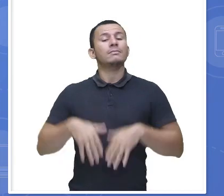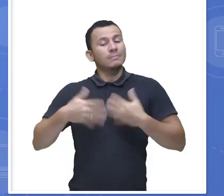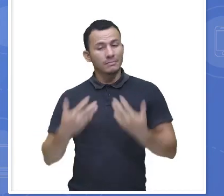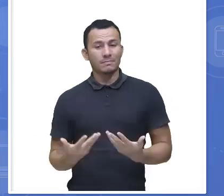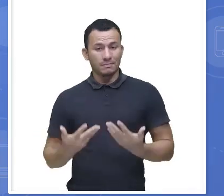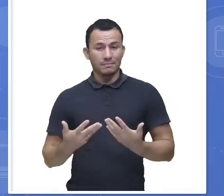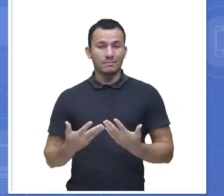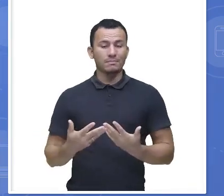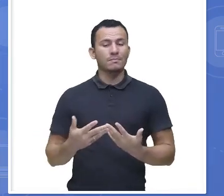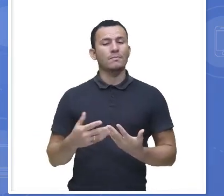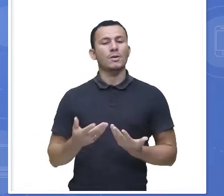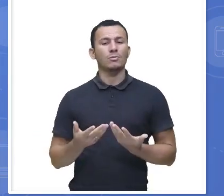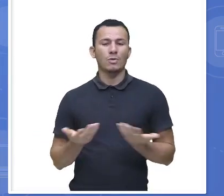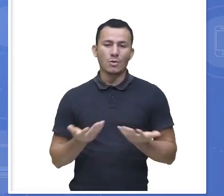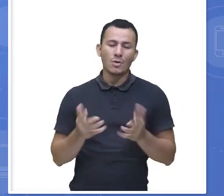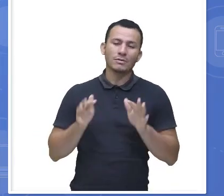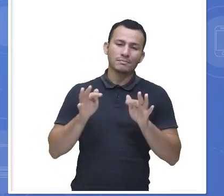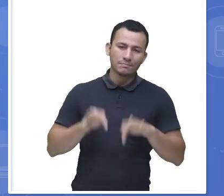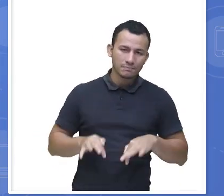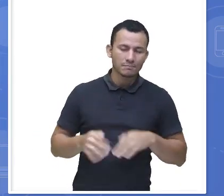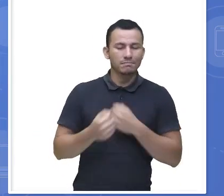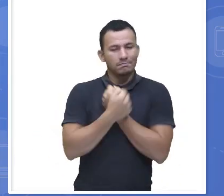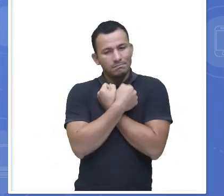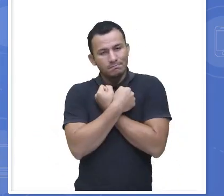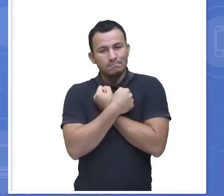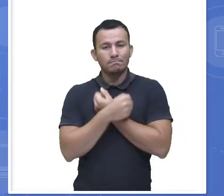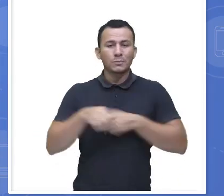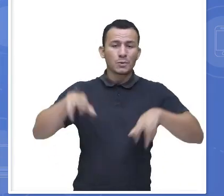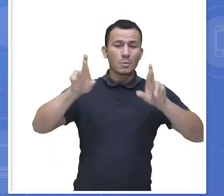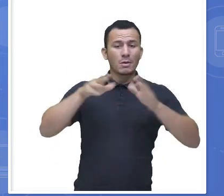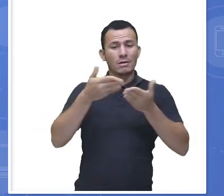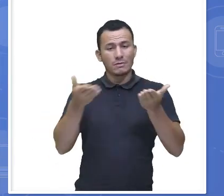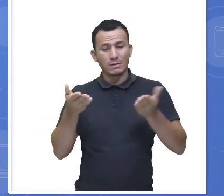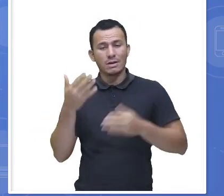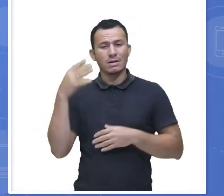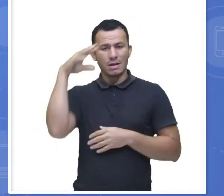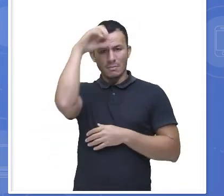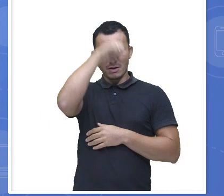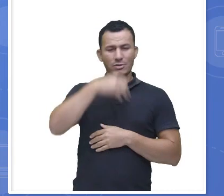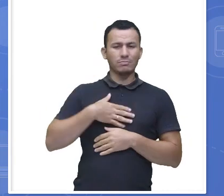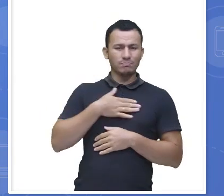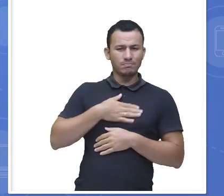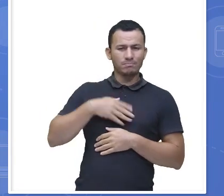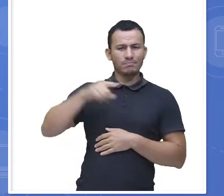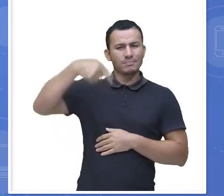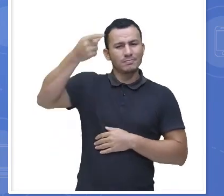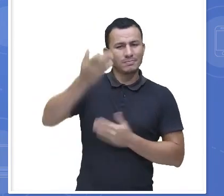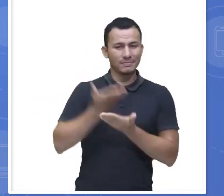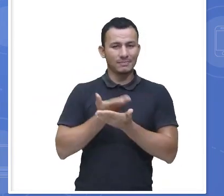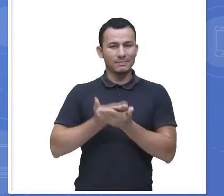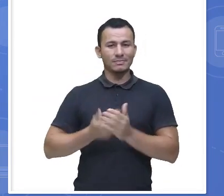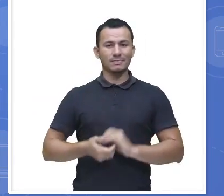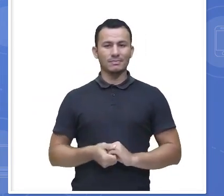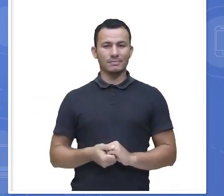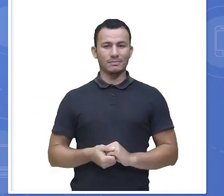Gente, nós nos despedimos de vocês. Espero que vocês tenham gostado, aprendido e nos encontramos na próxima aula.